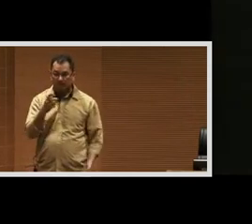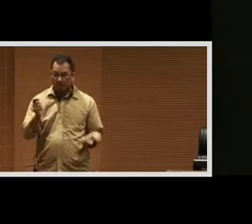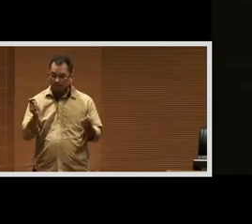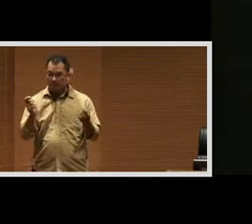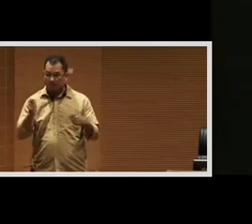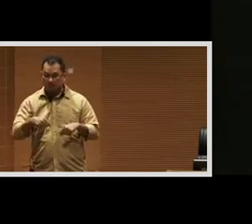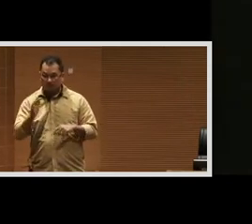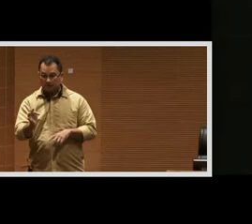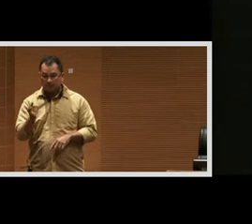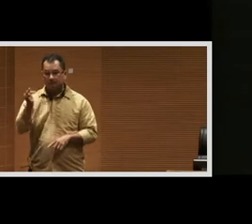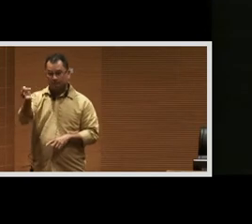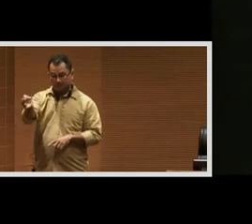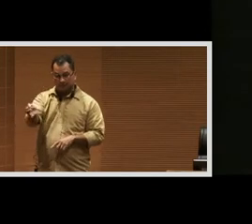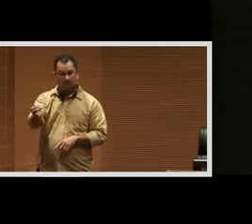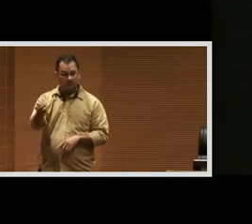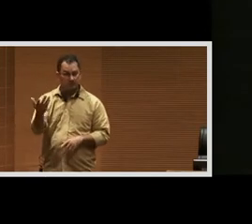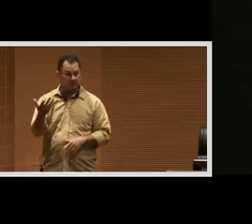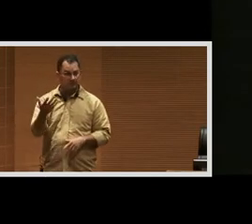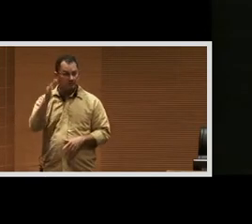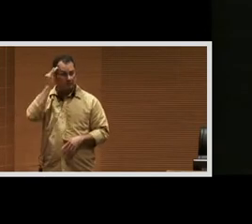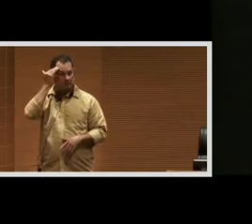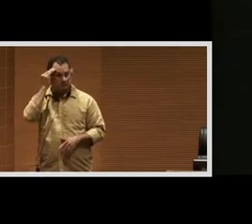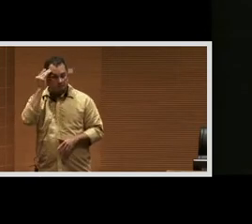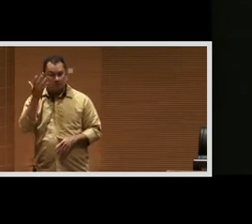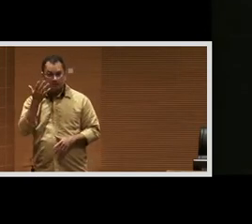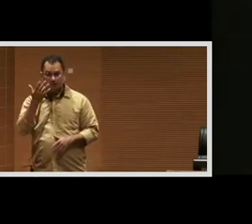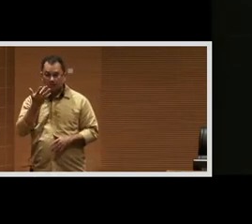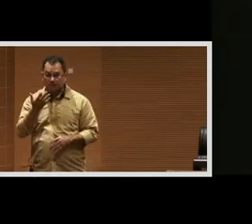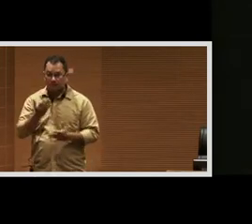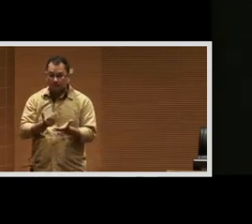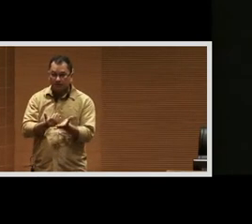capazes de enxergar a origem do mal.